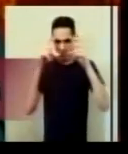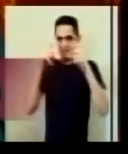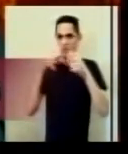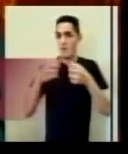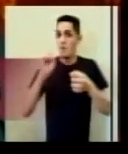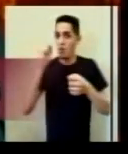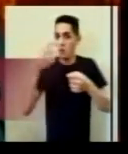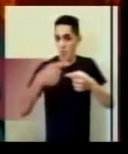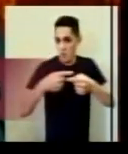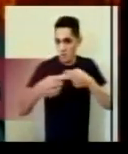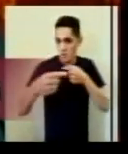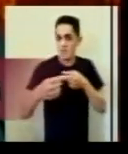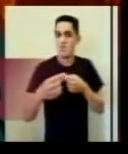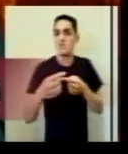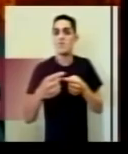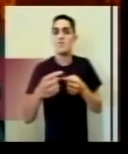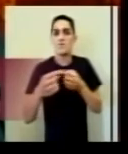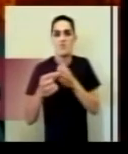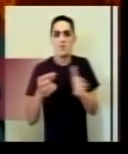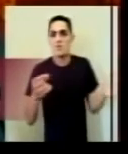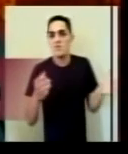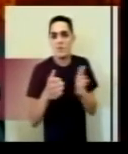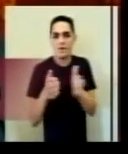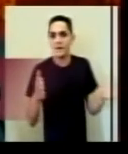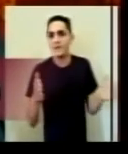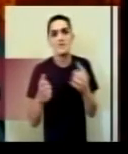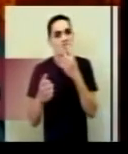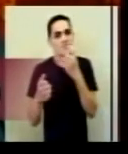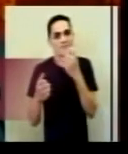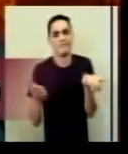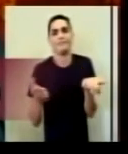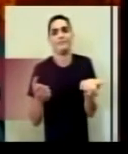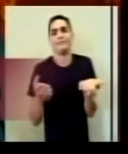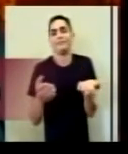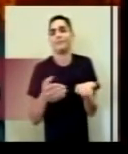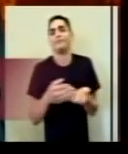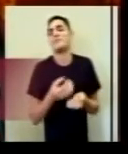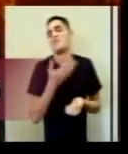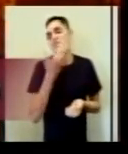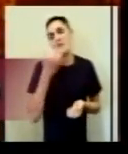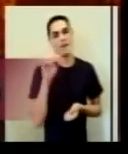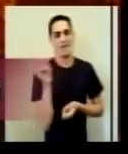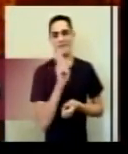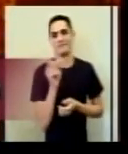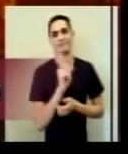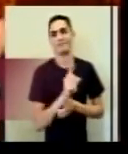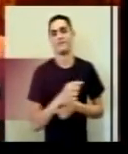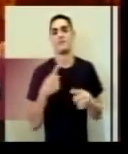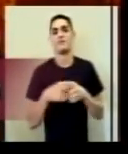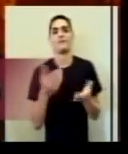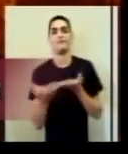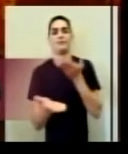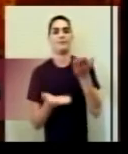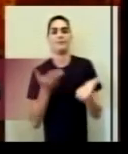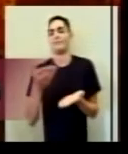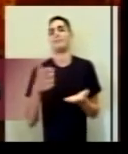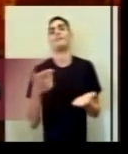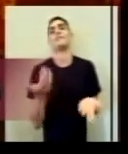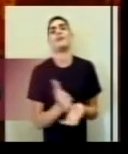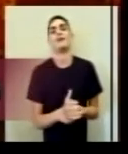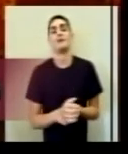melhor? Para mim, Aldenes, 8 semanas na fase vermelha não é a melhor